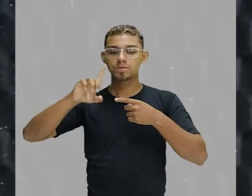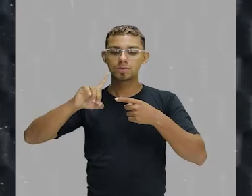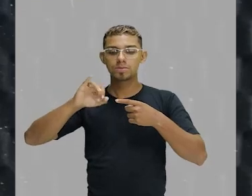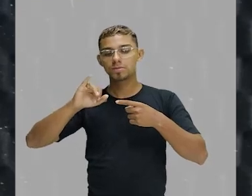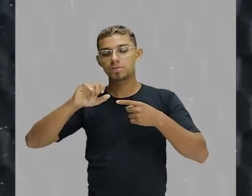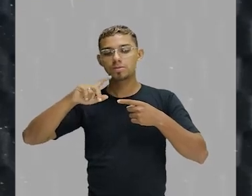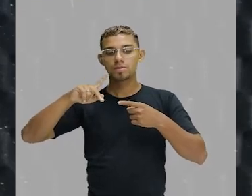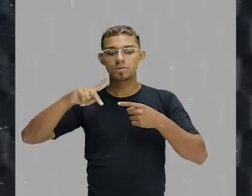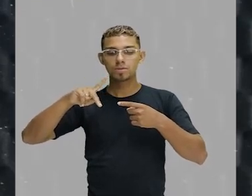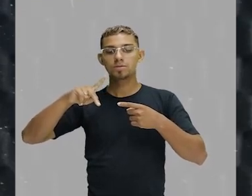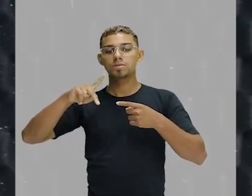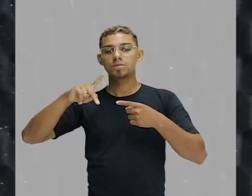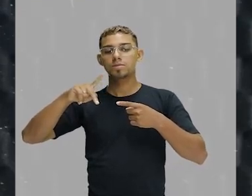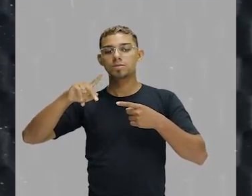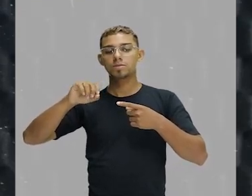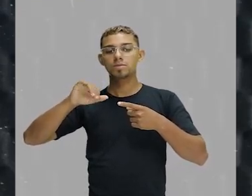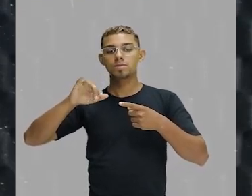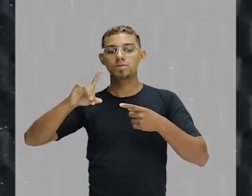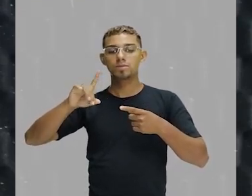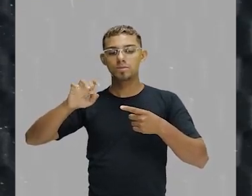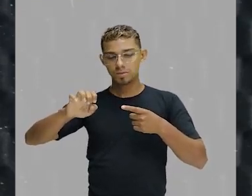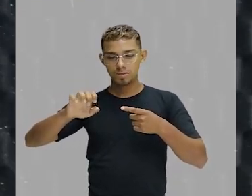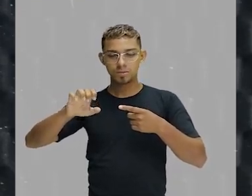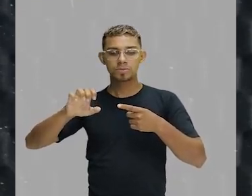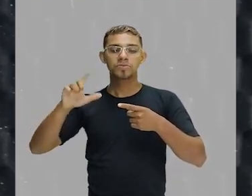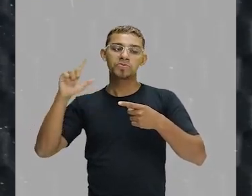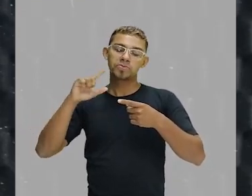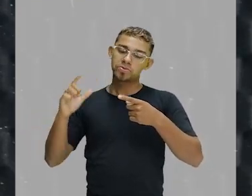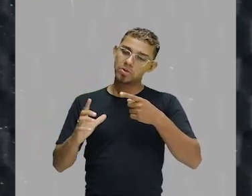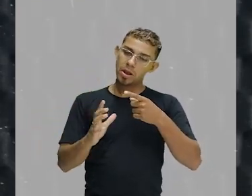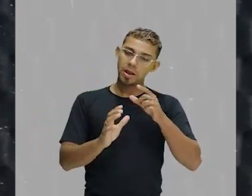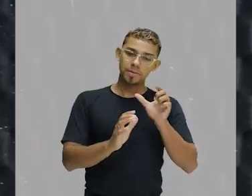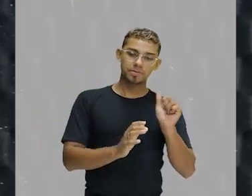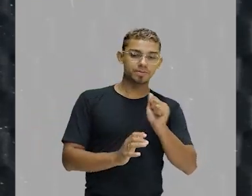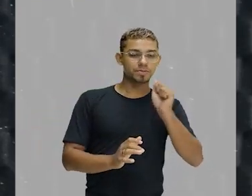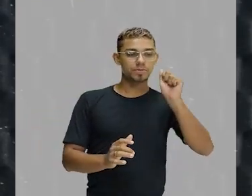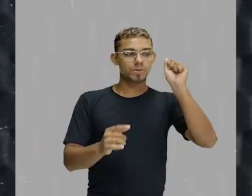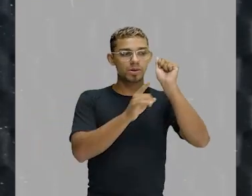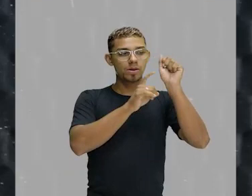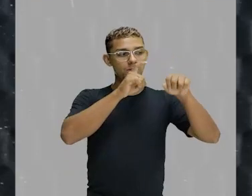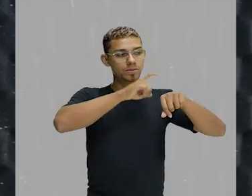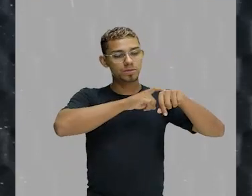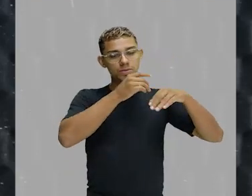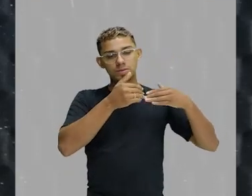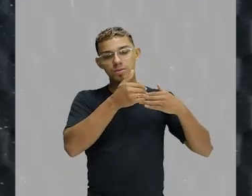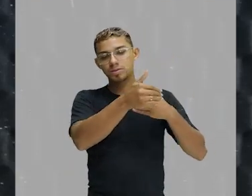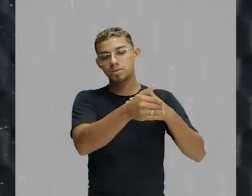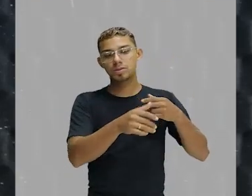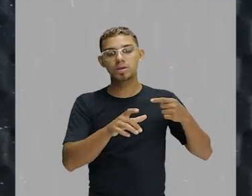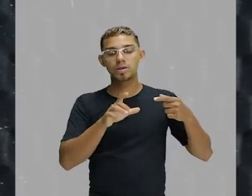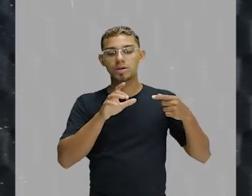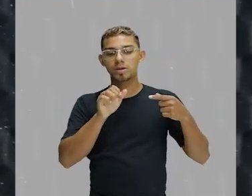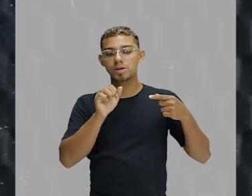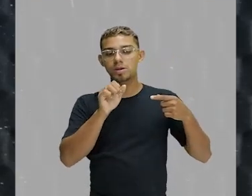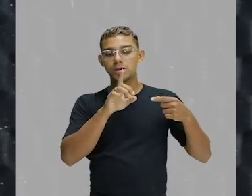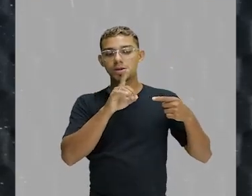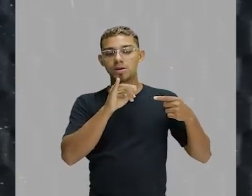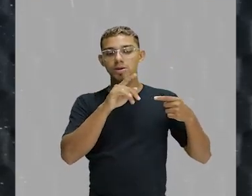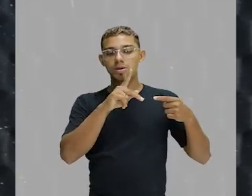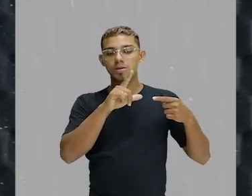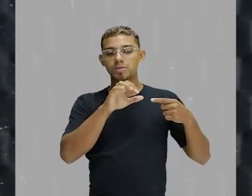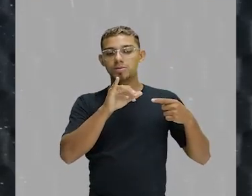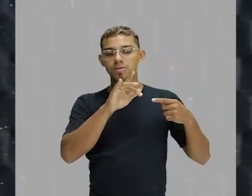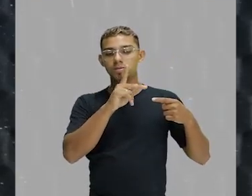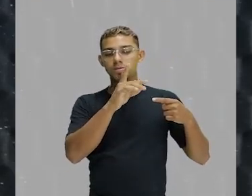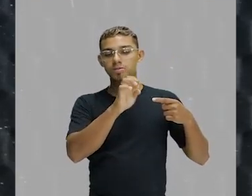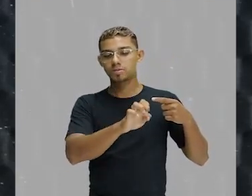um indivíduo adulto diploide e existe um determinado momento também que vai ter um indivíduo adulto